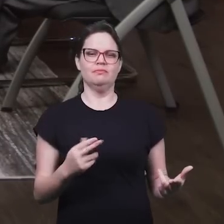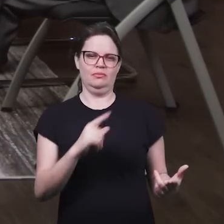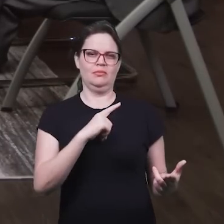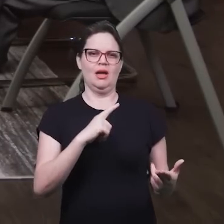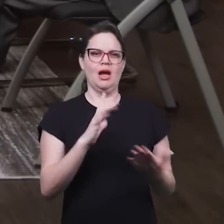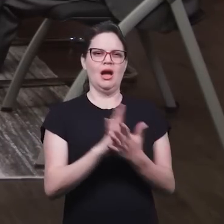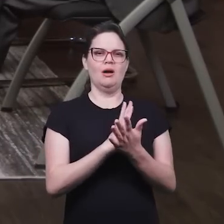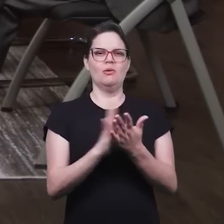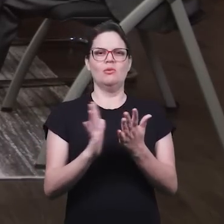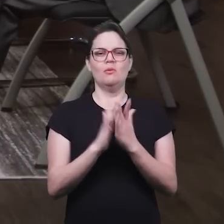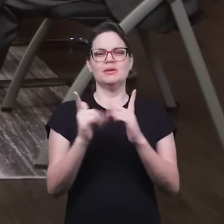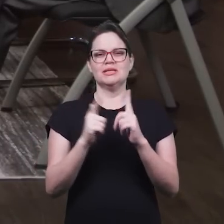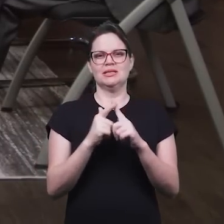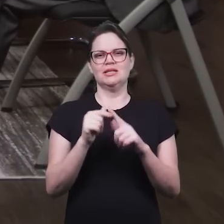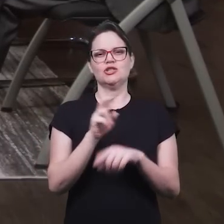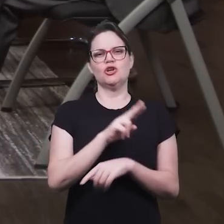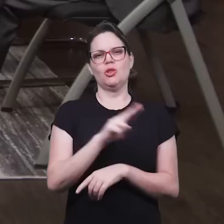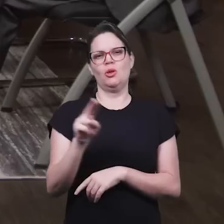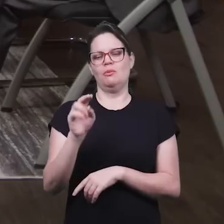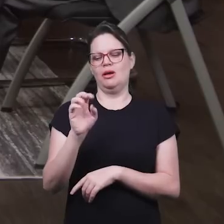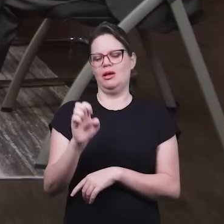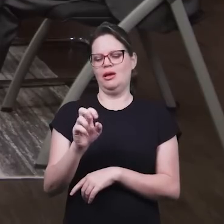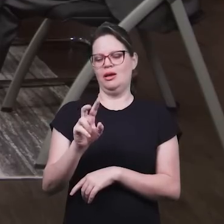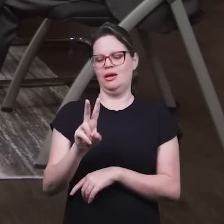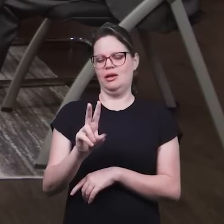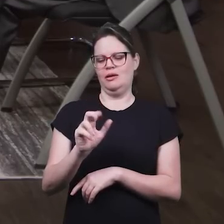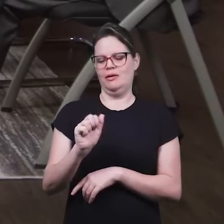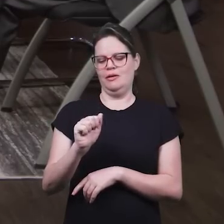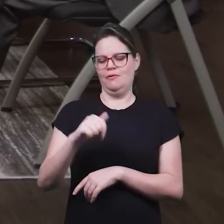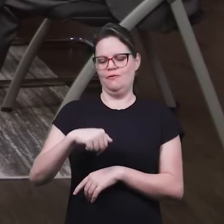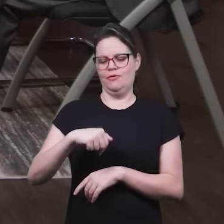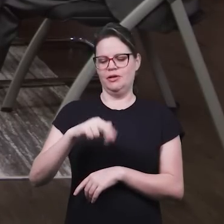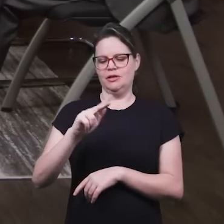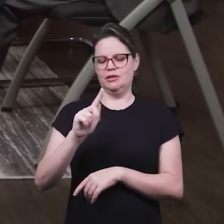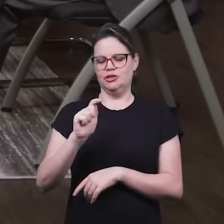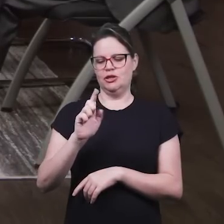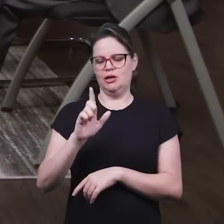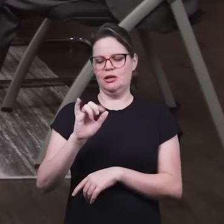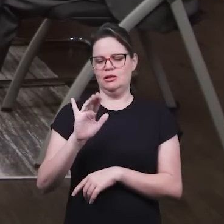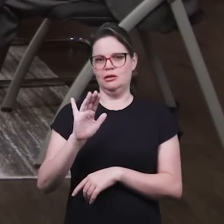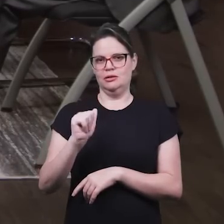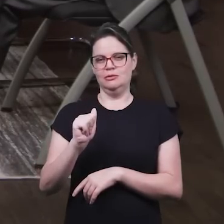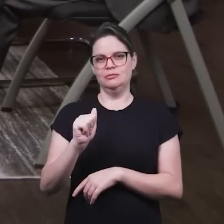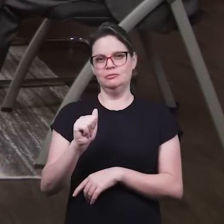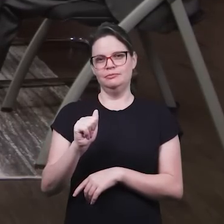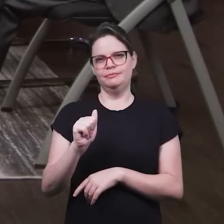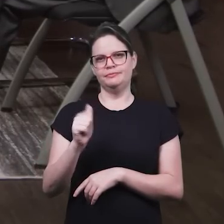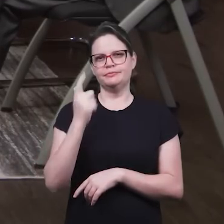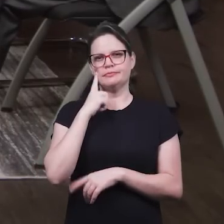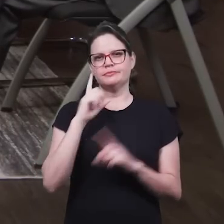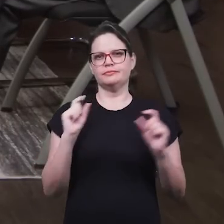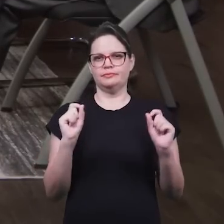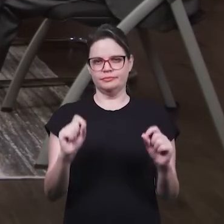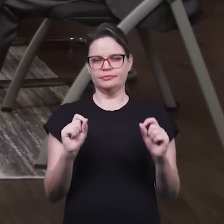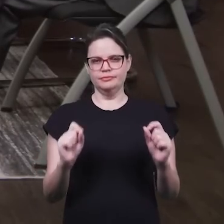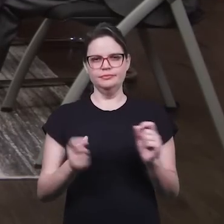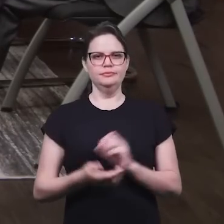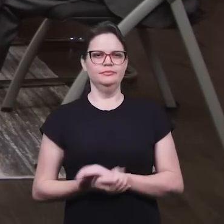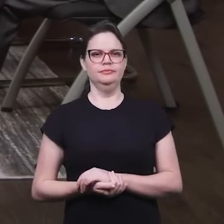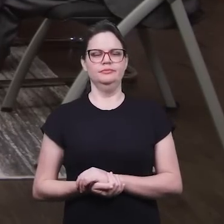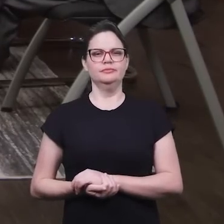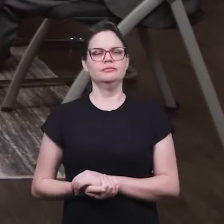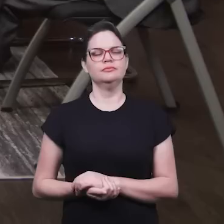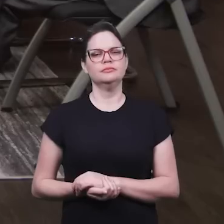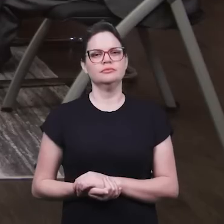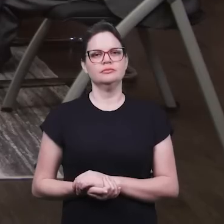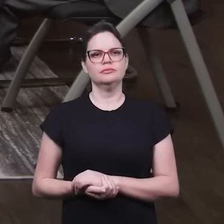acharam que a vida que viveu a igreja primitiva, que era vida que estava baseada